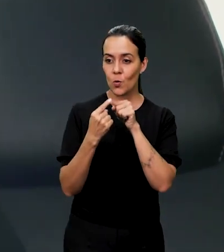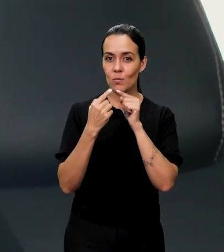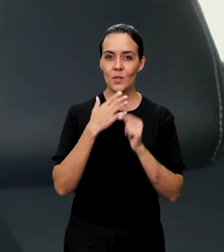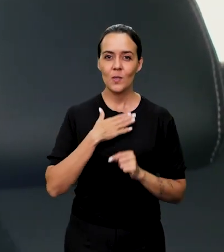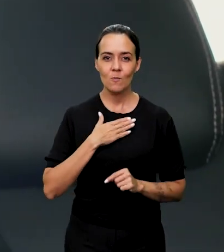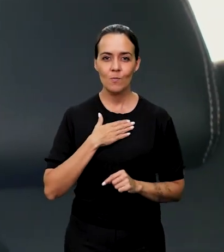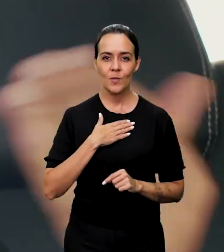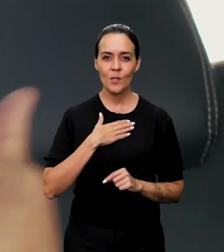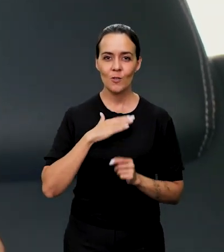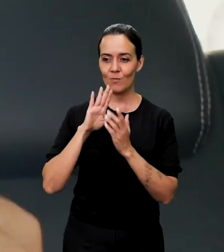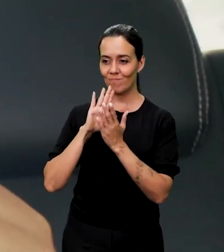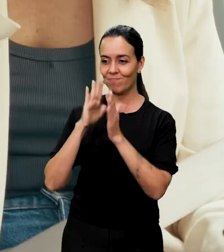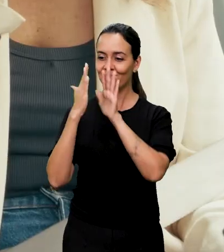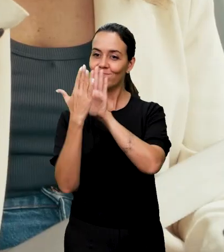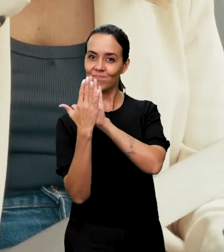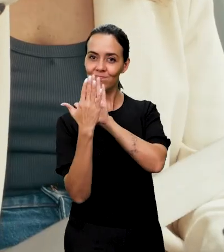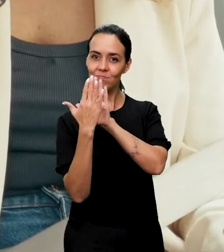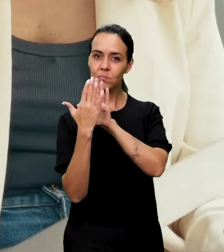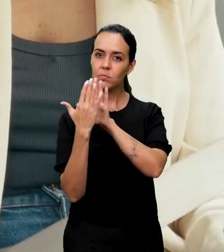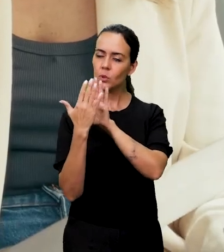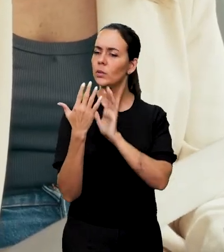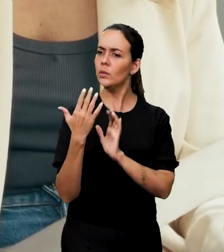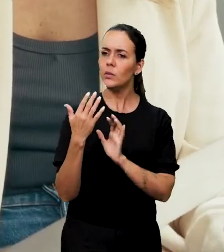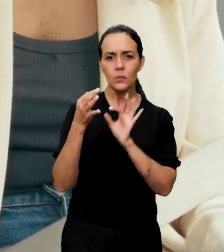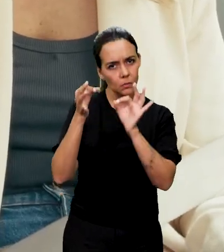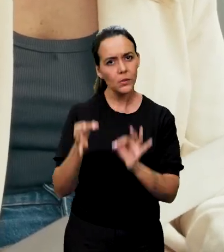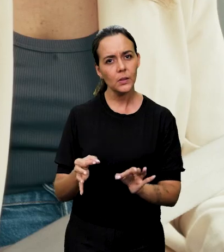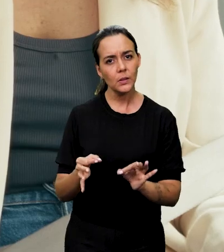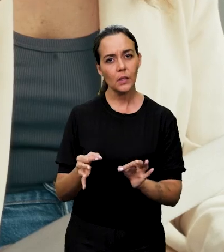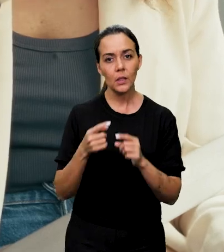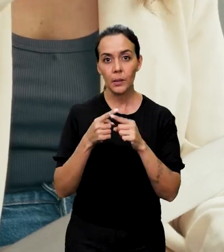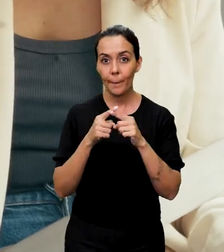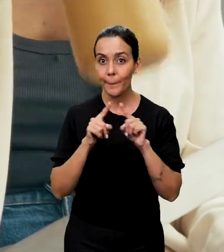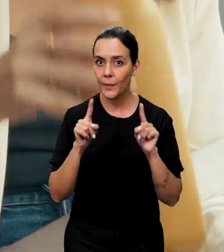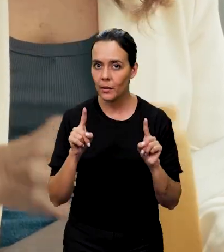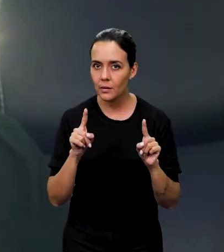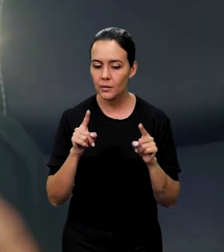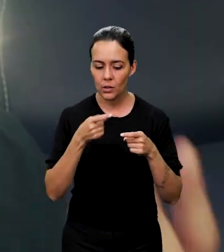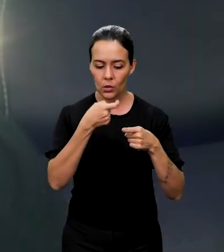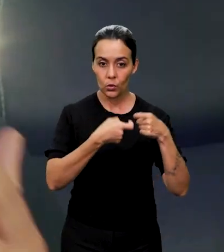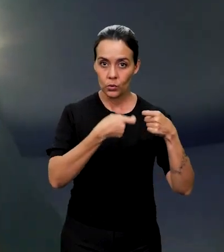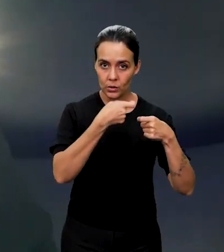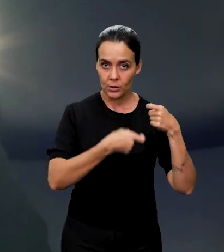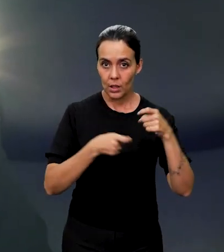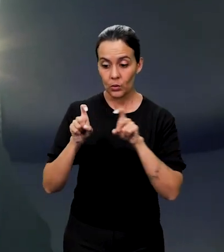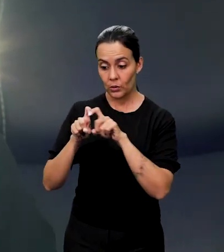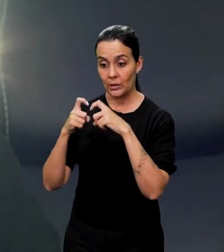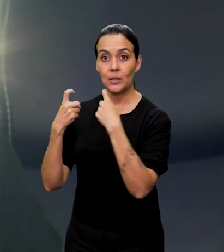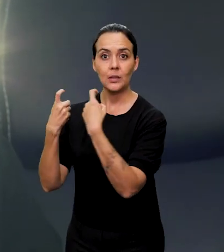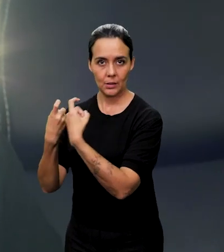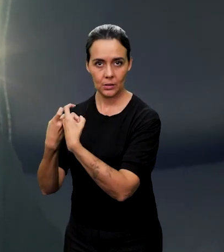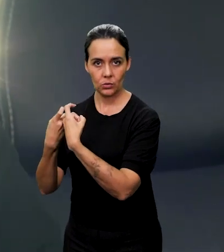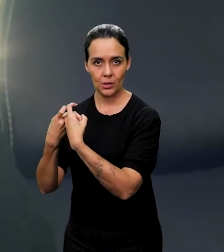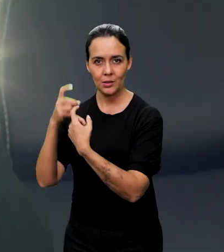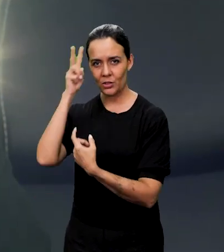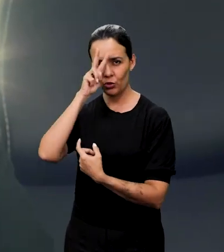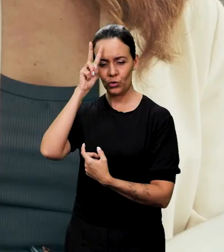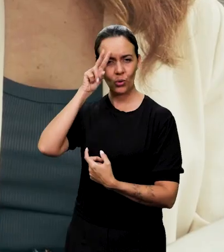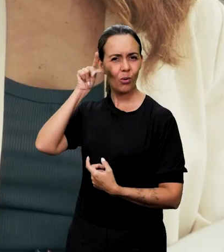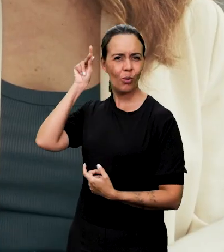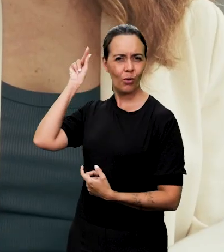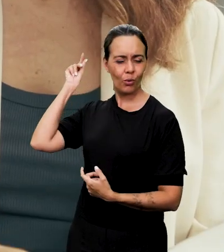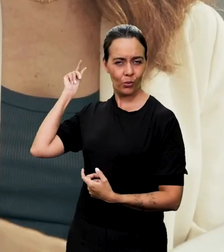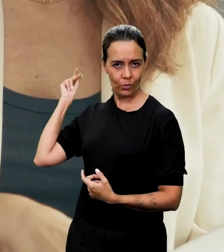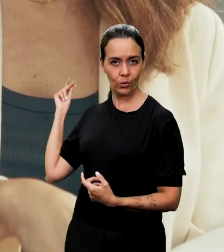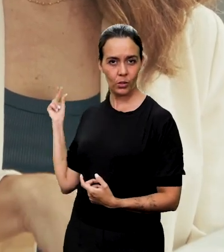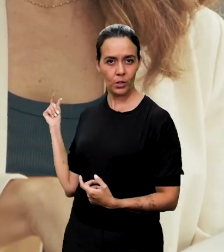você é, a como você se vê, e essa demanda é justa. Porém, o sexo e a sexualidade, ele tem uma história na